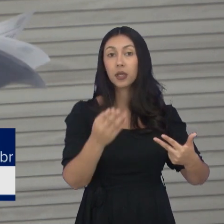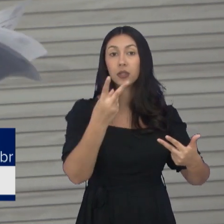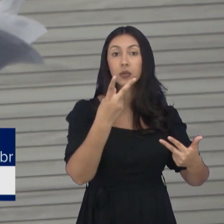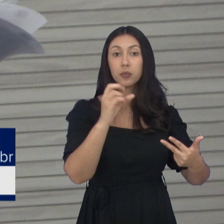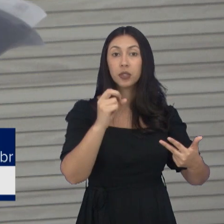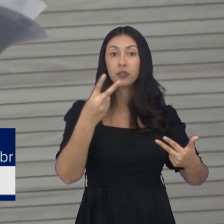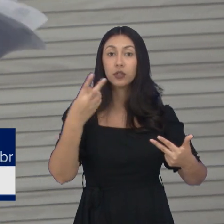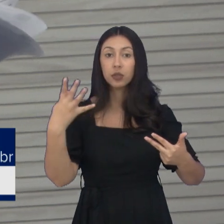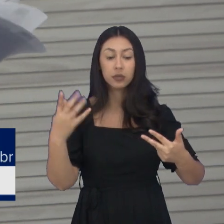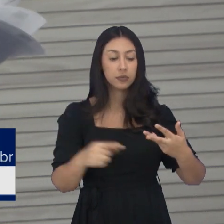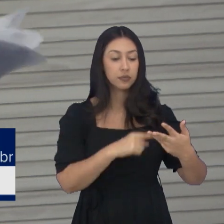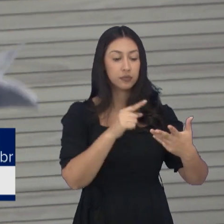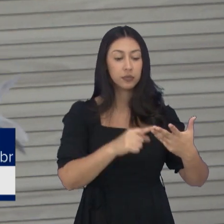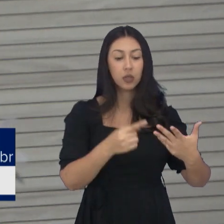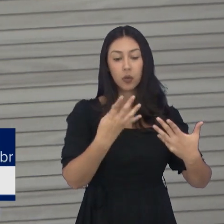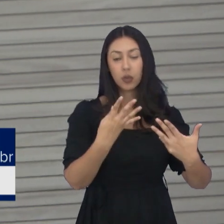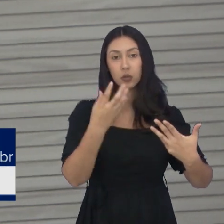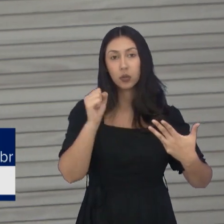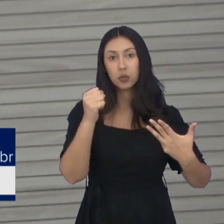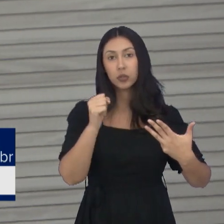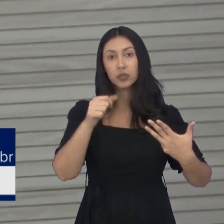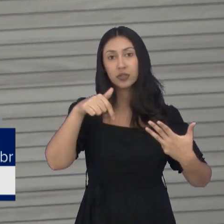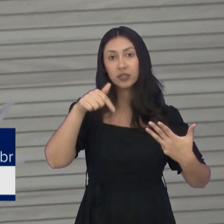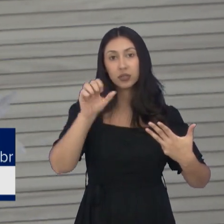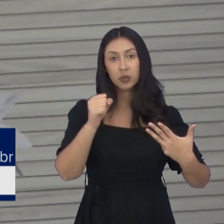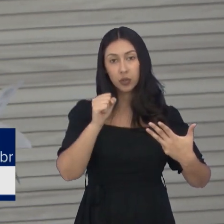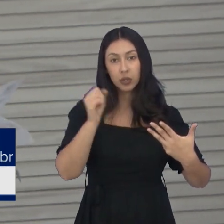4871/2024, processo